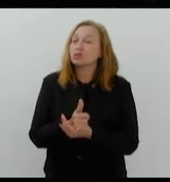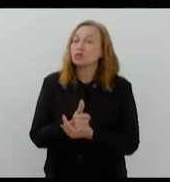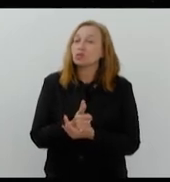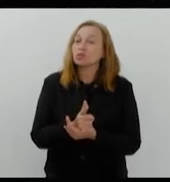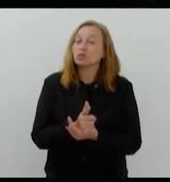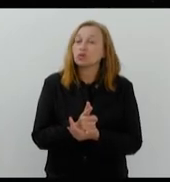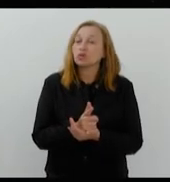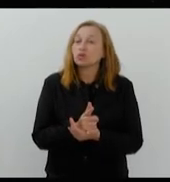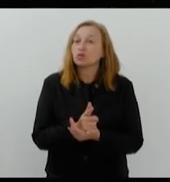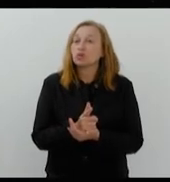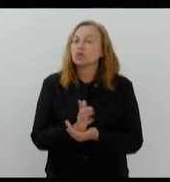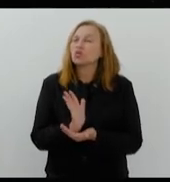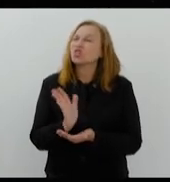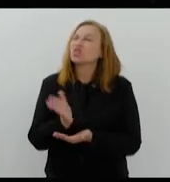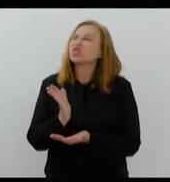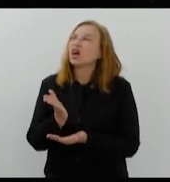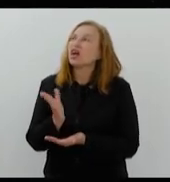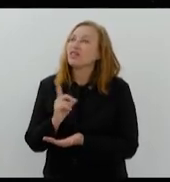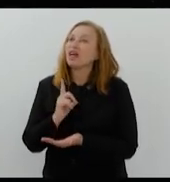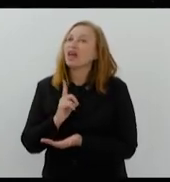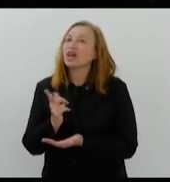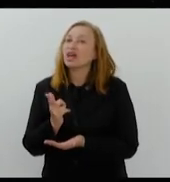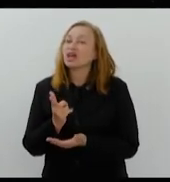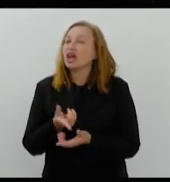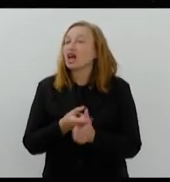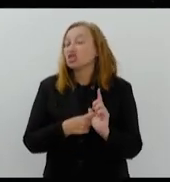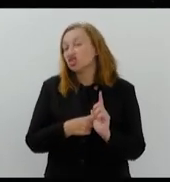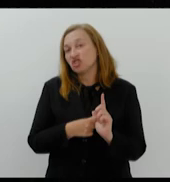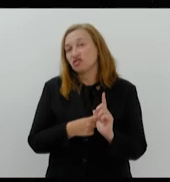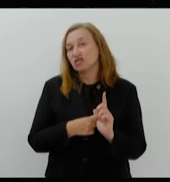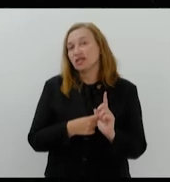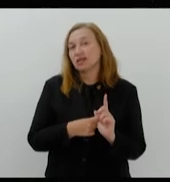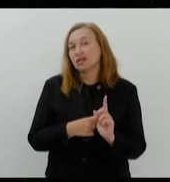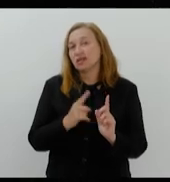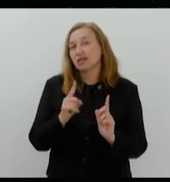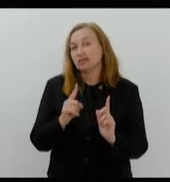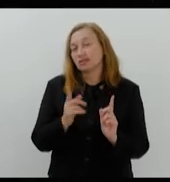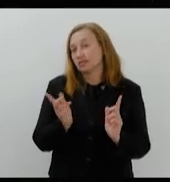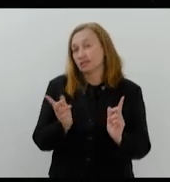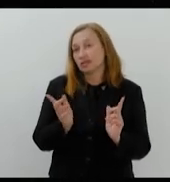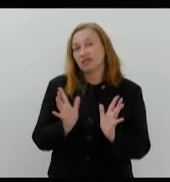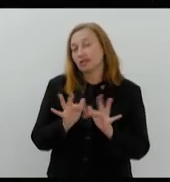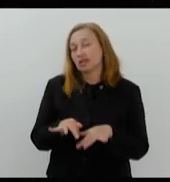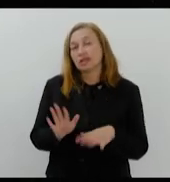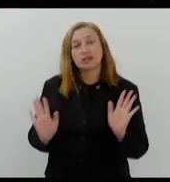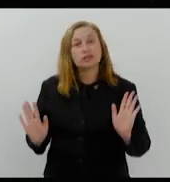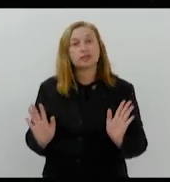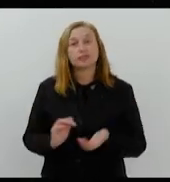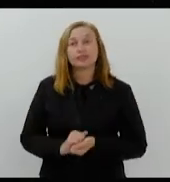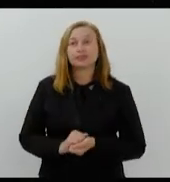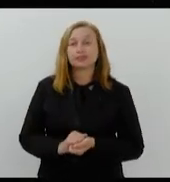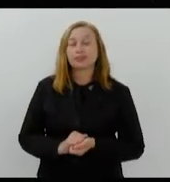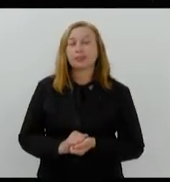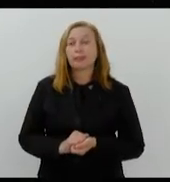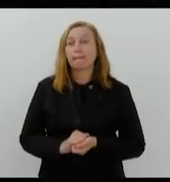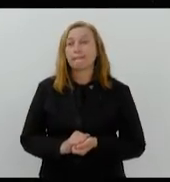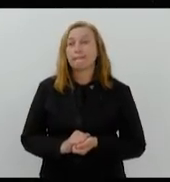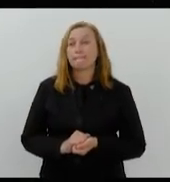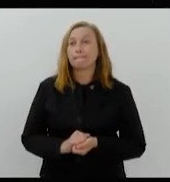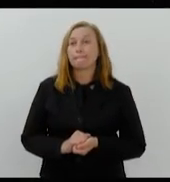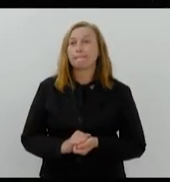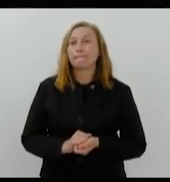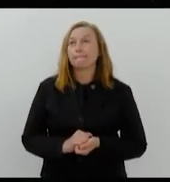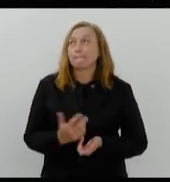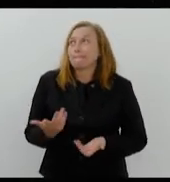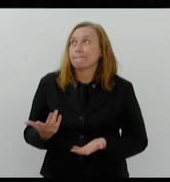O que, que a gente tem já para dar para pagar? A dívida ativa securitizada. claro que ela vai valer, sei